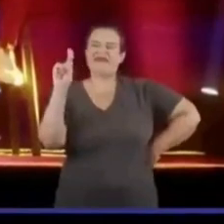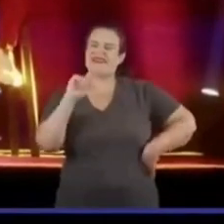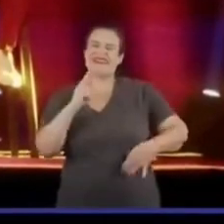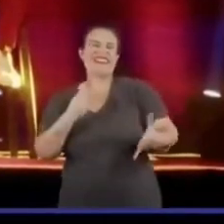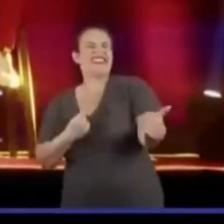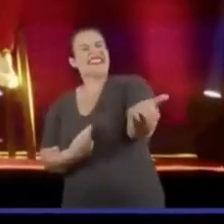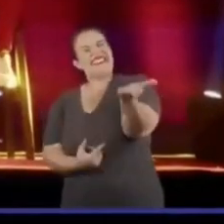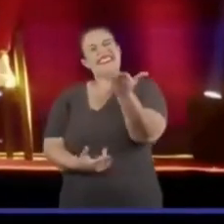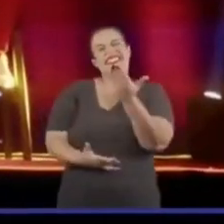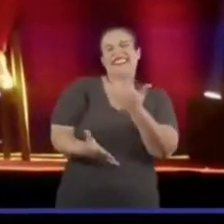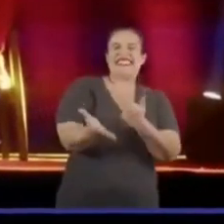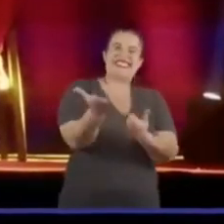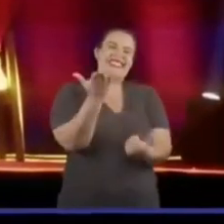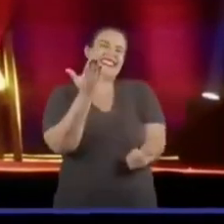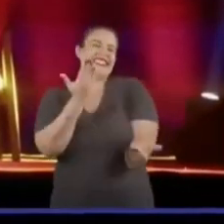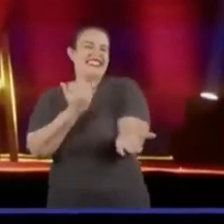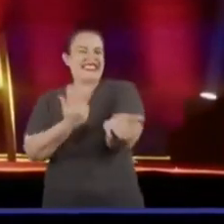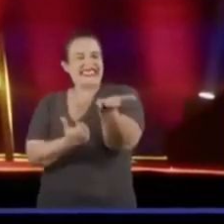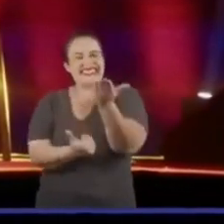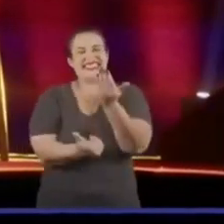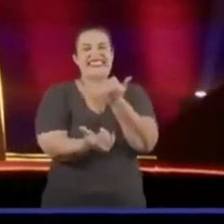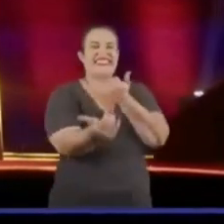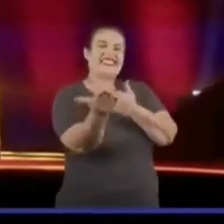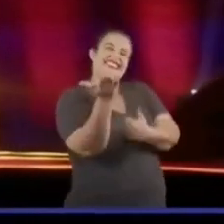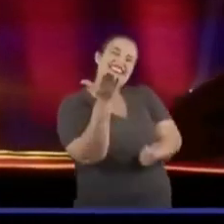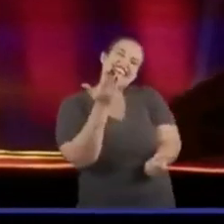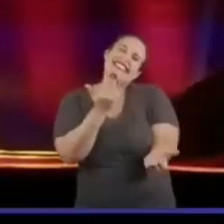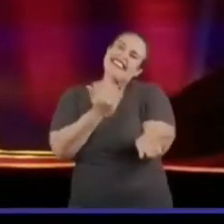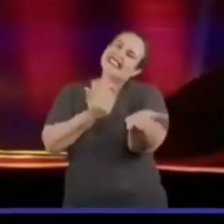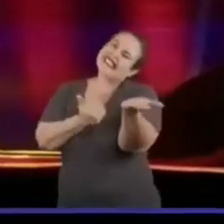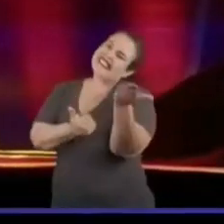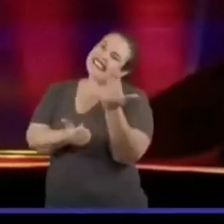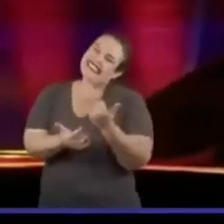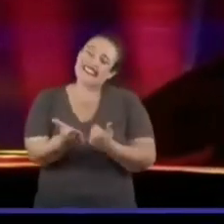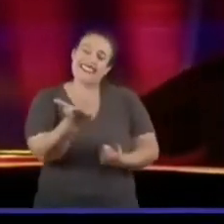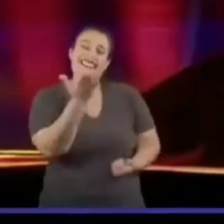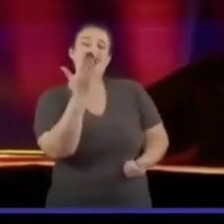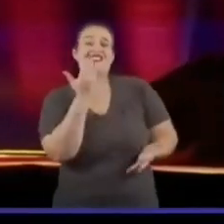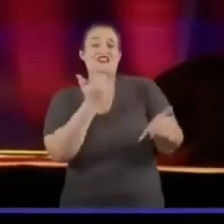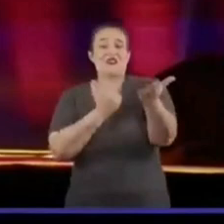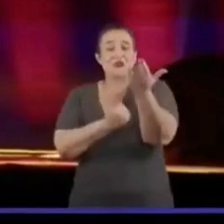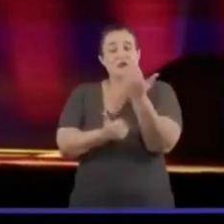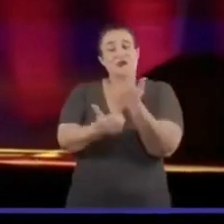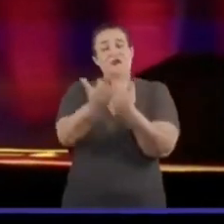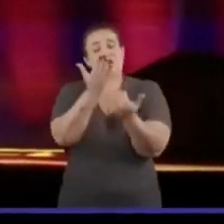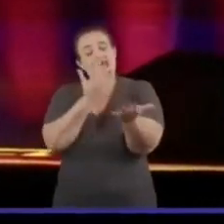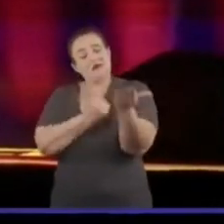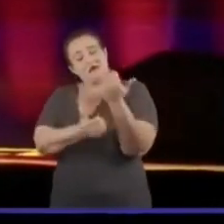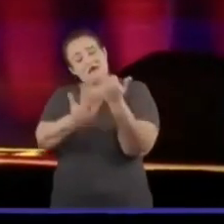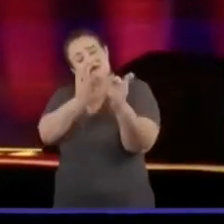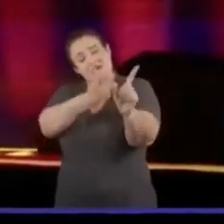vem, vem, vem, vem sentir